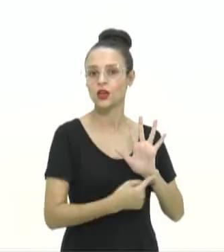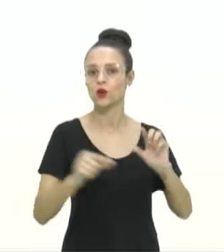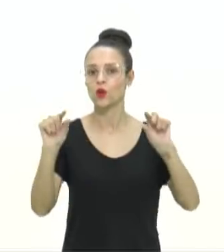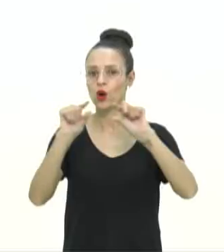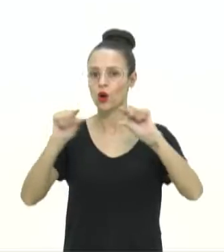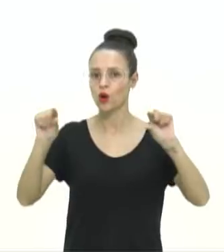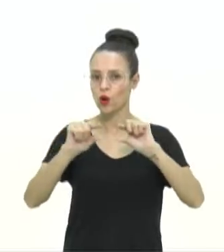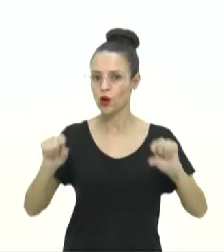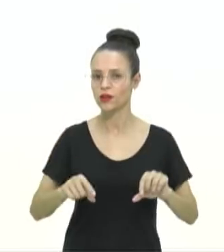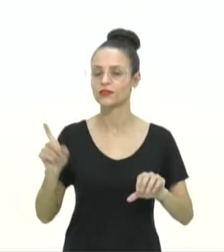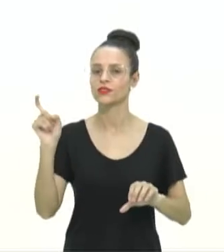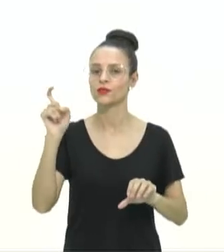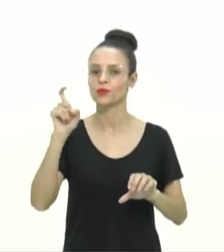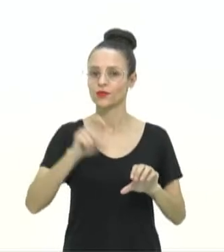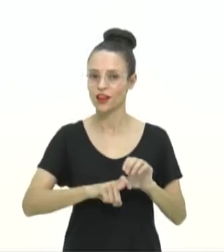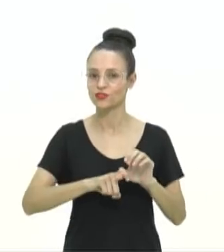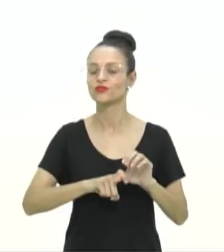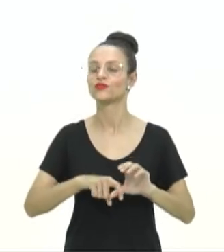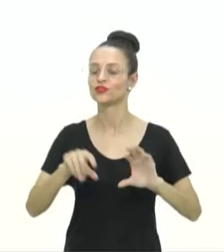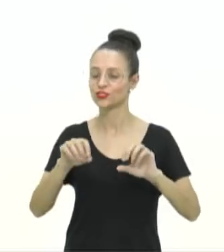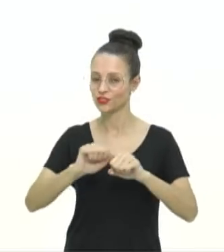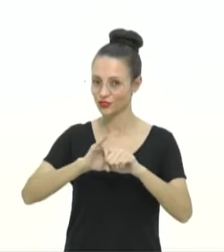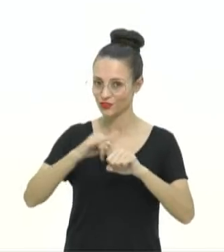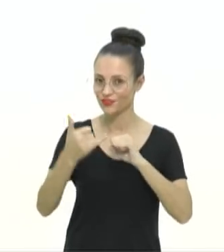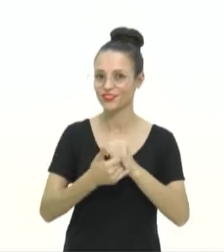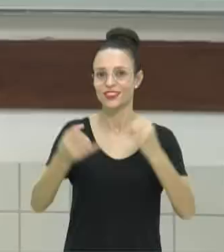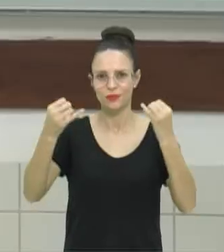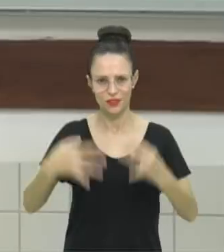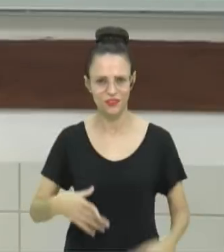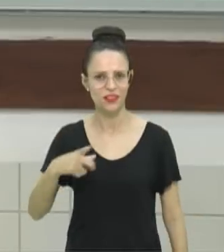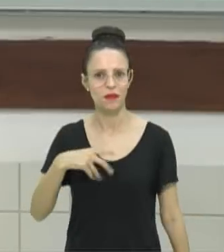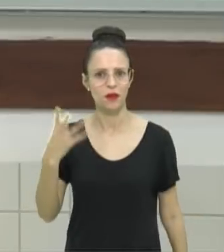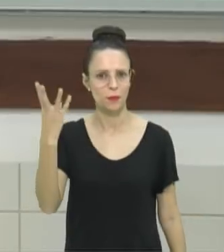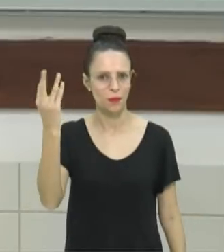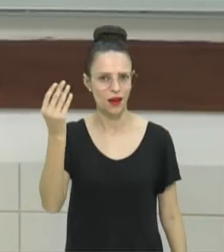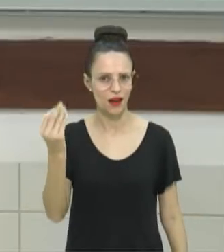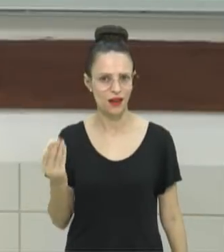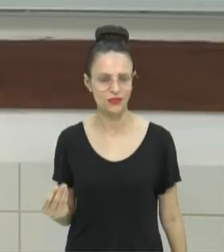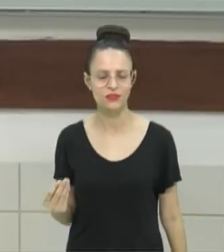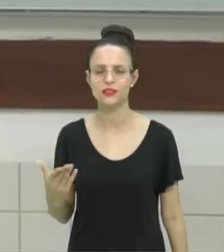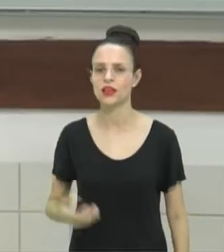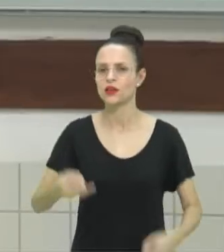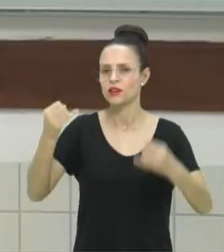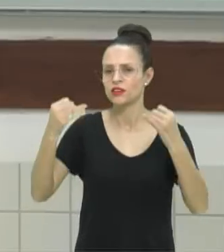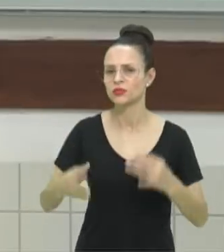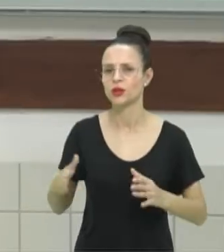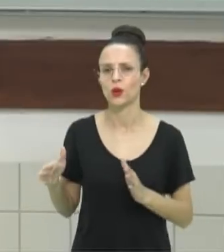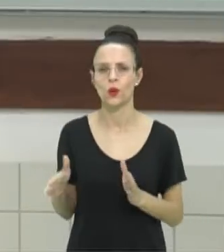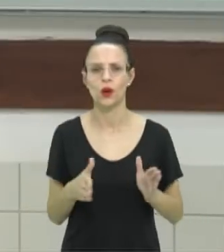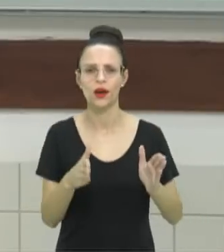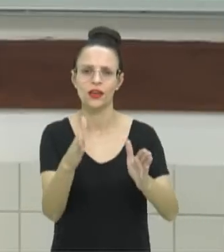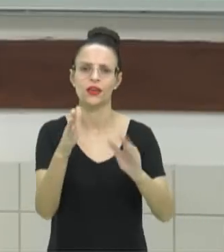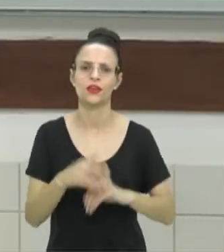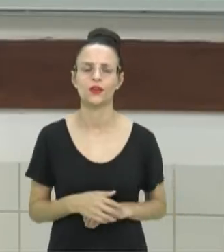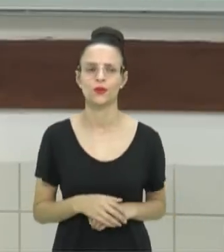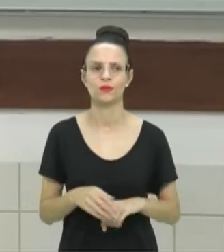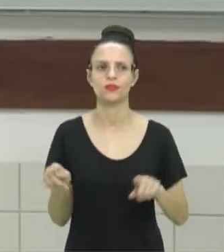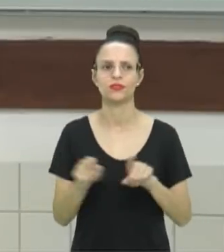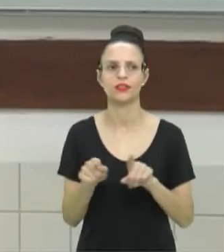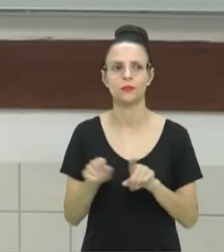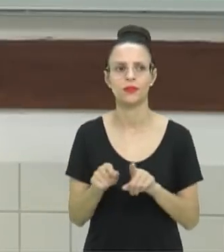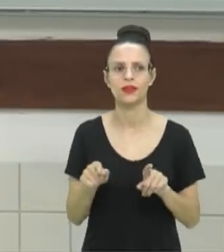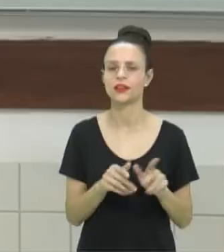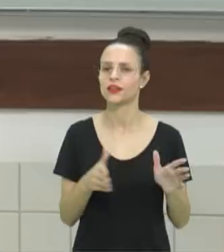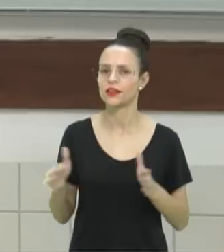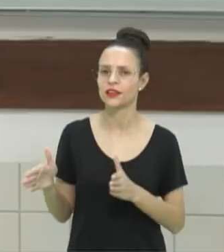orações adjetivas explicativas. Teve bastante, né, gente? Então, ele explicou do rio, ele explicou